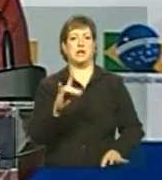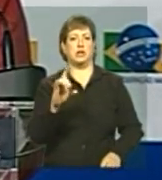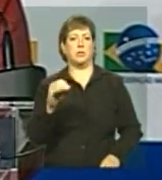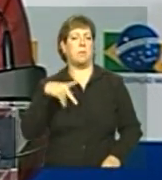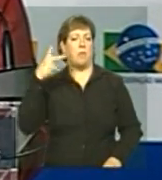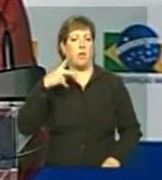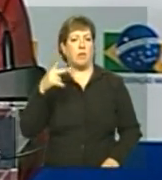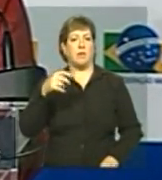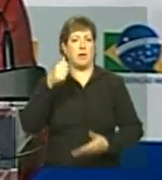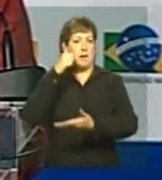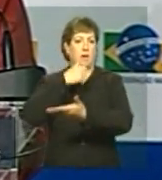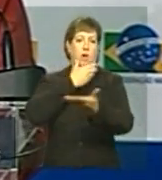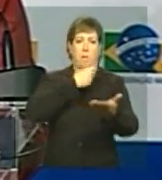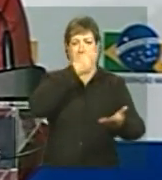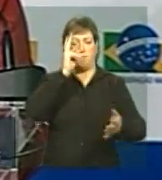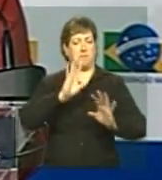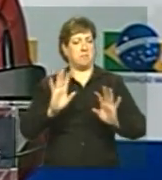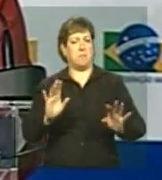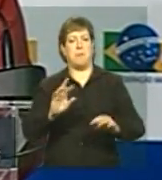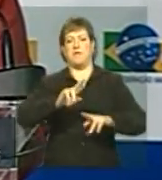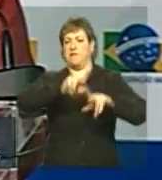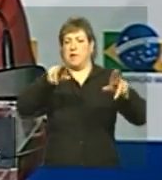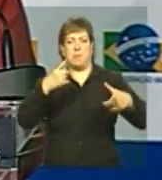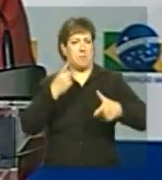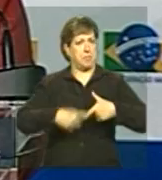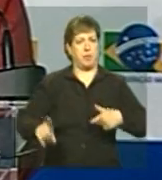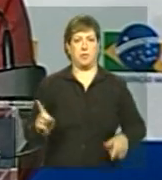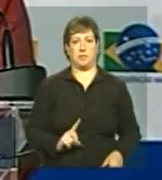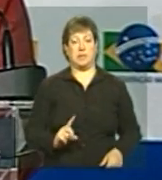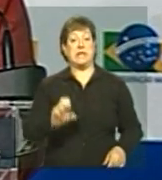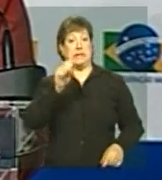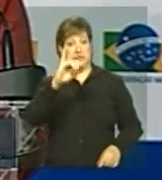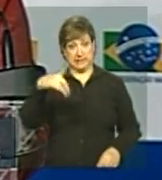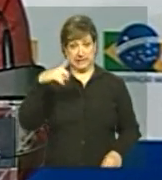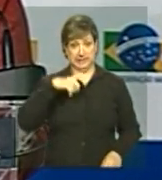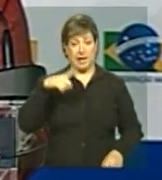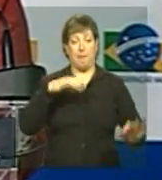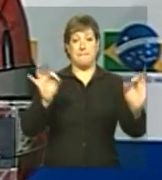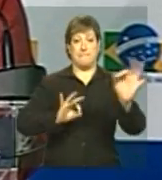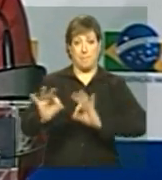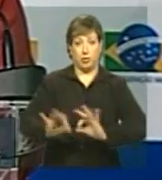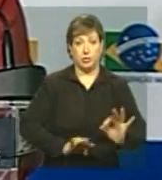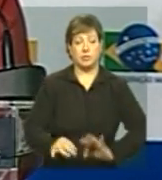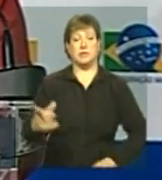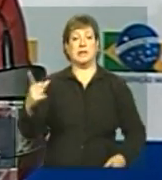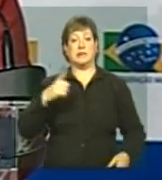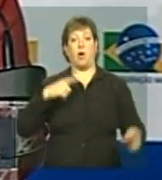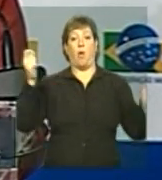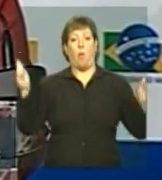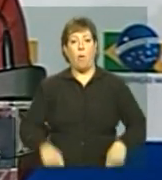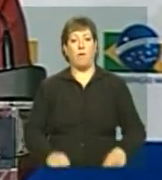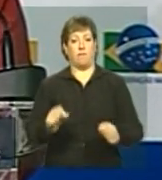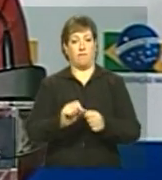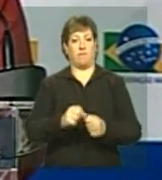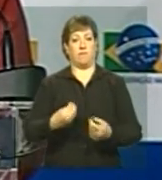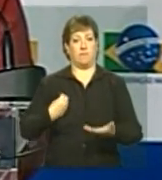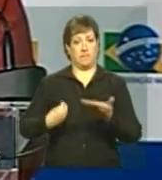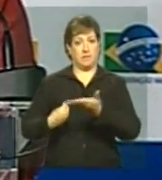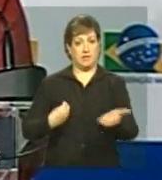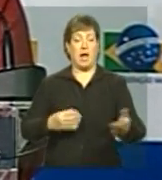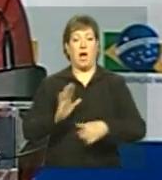prefeita. Se tiver projeto, se tiver condições de executar, se melhorar a vida da